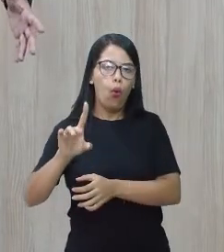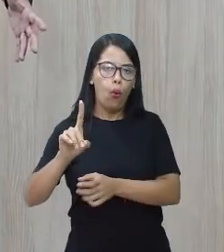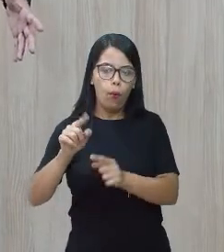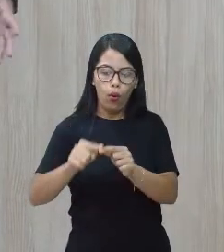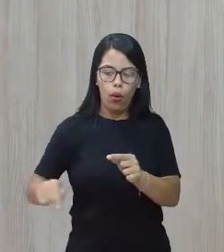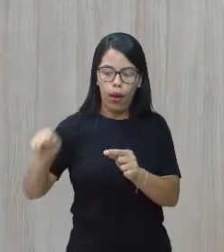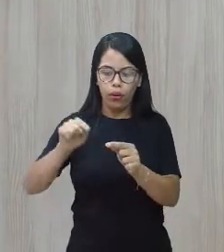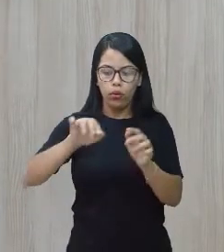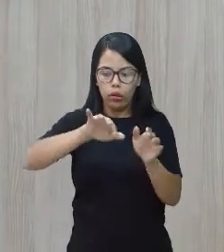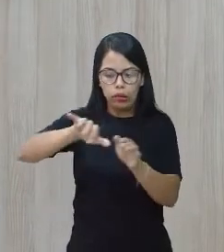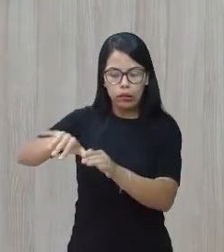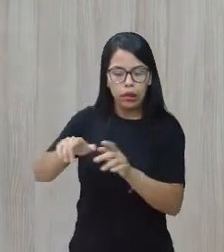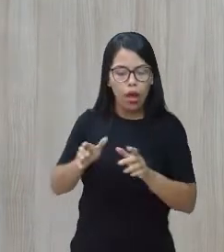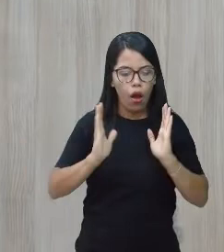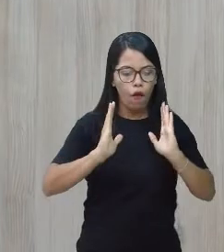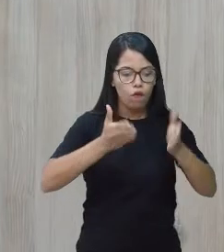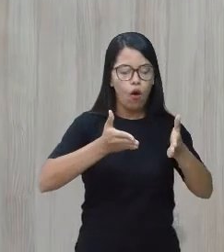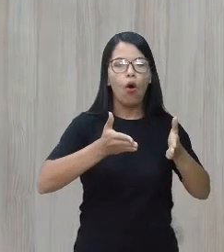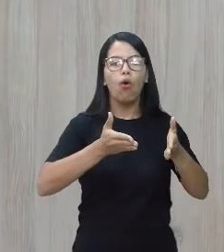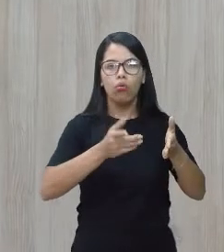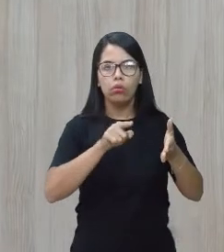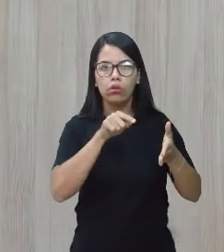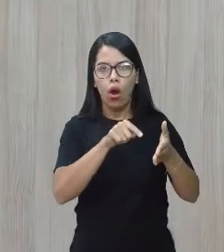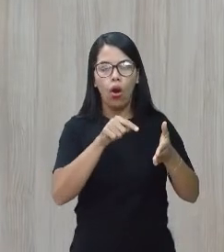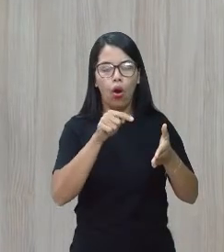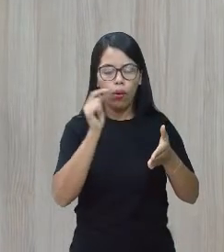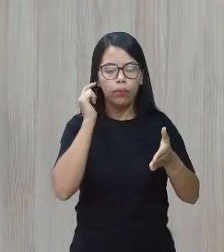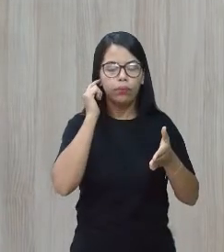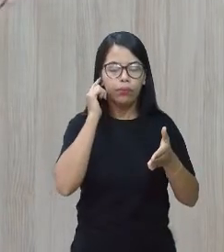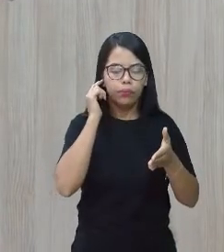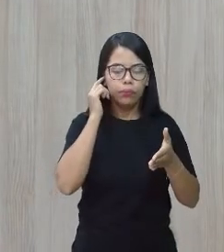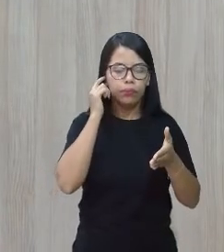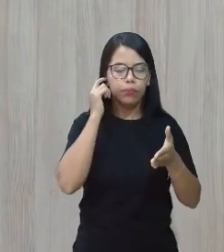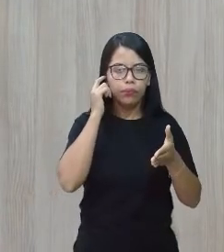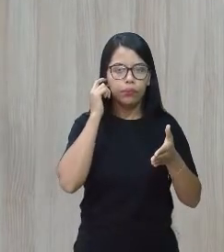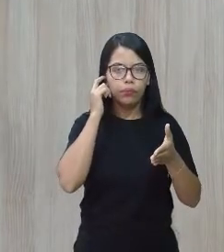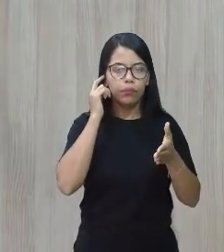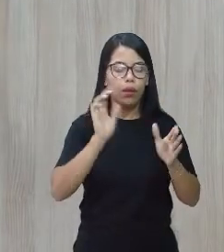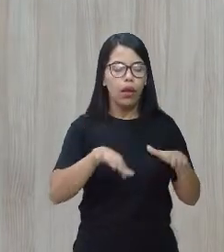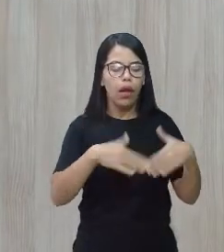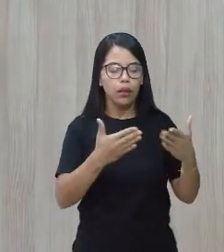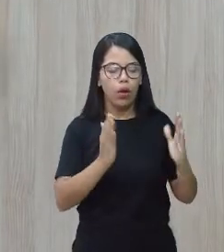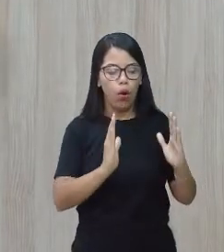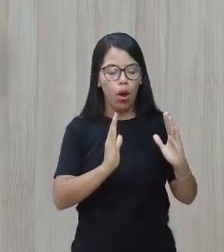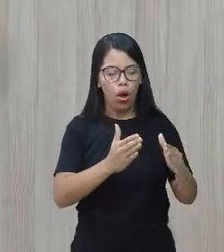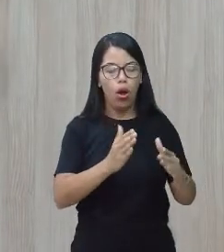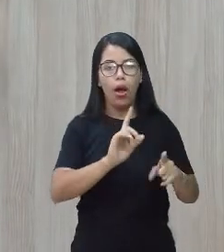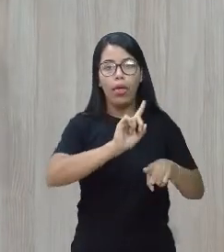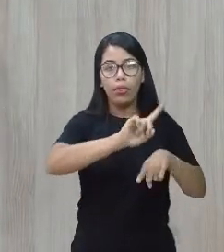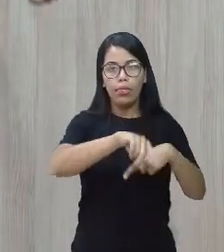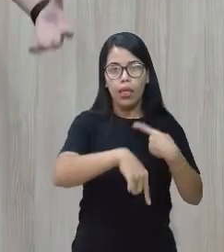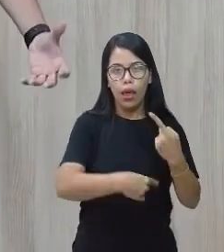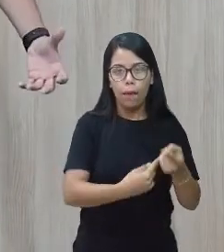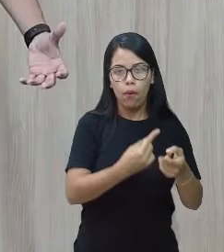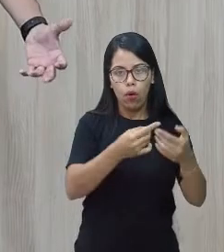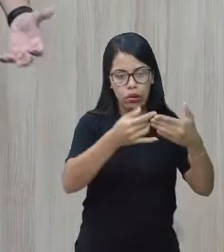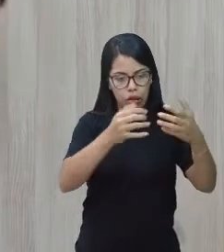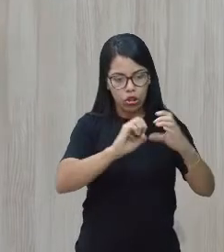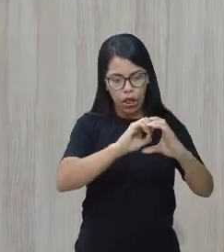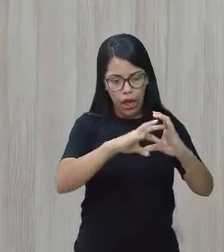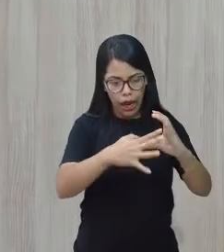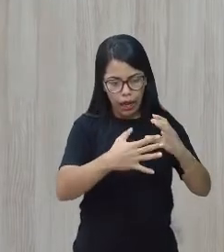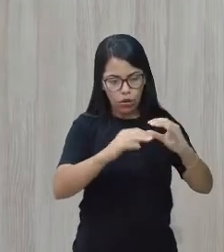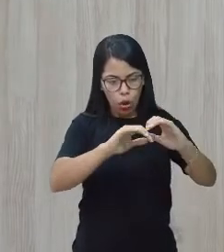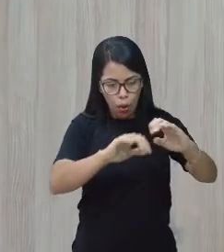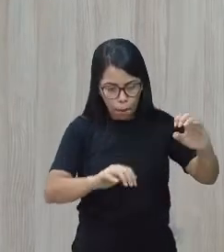corpos redondos e focamos nos poliedros. Dos poliedros, a gente classificou de novo os poliedros